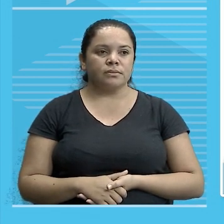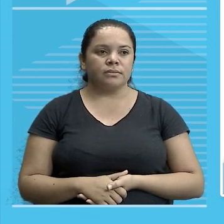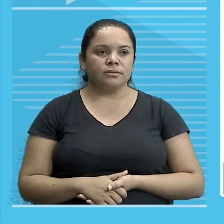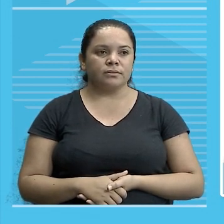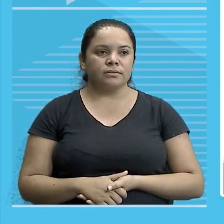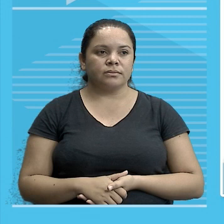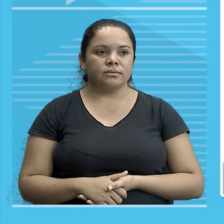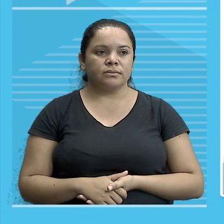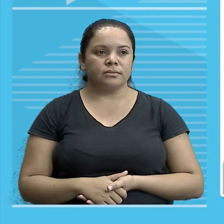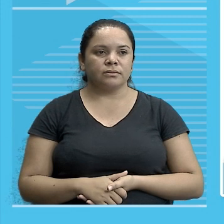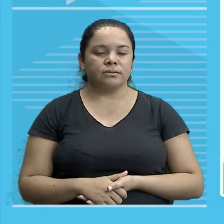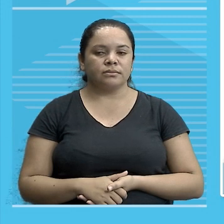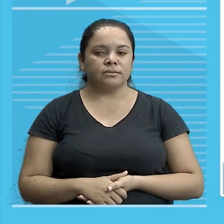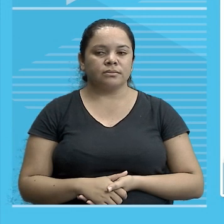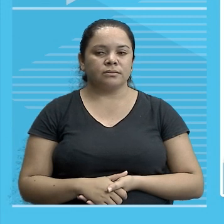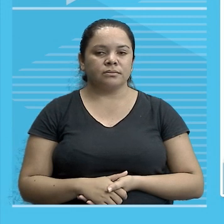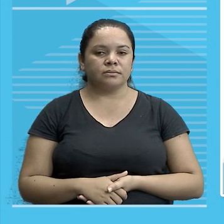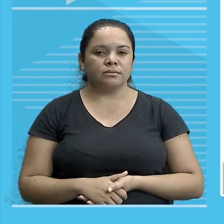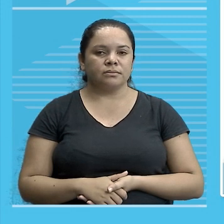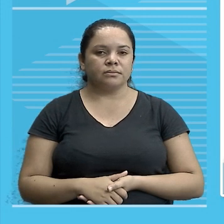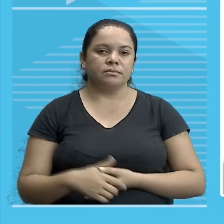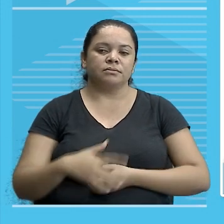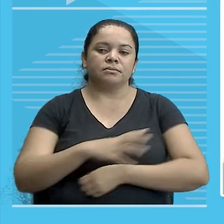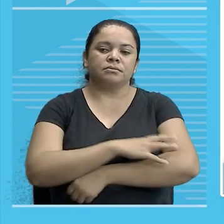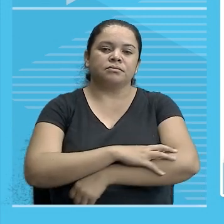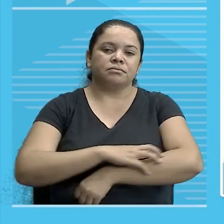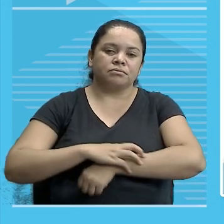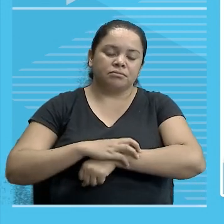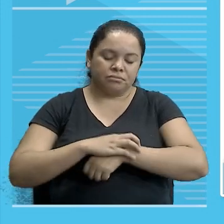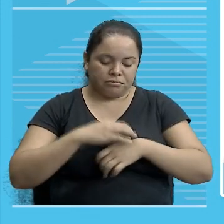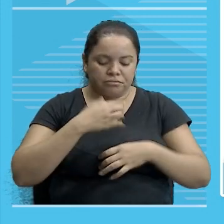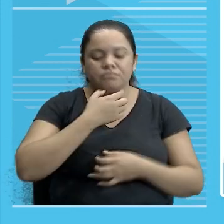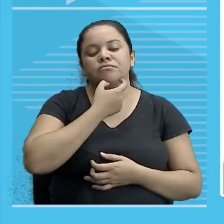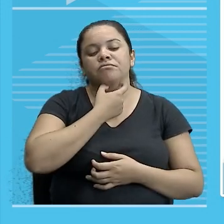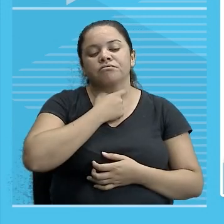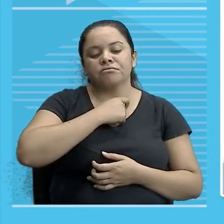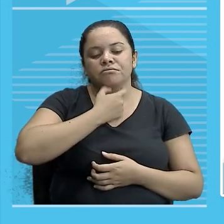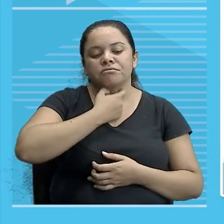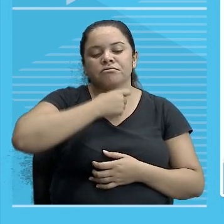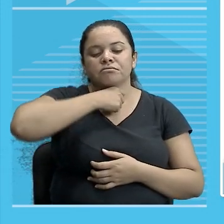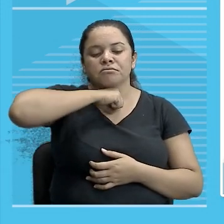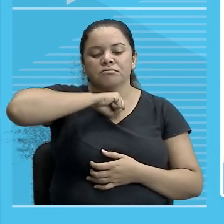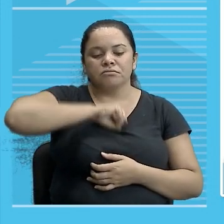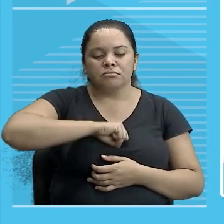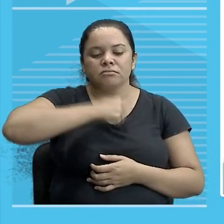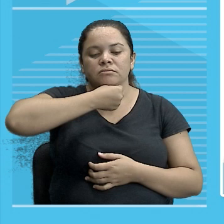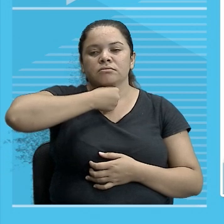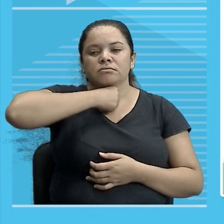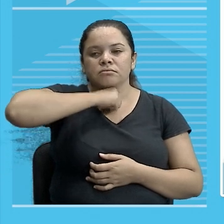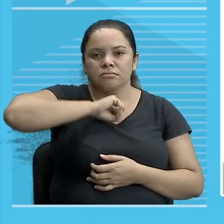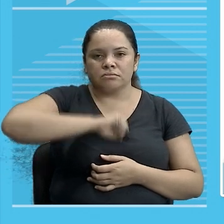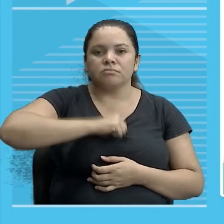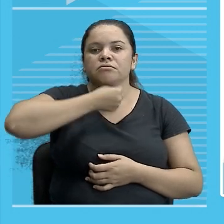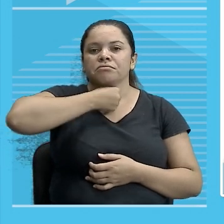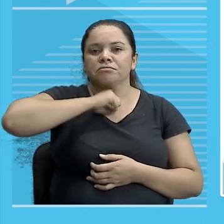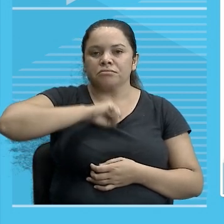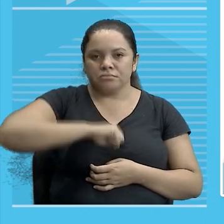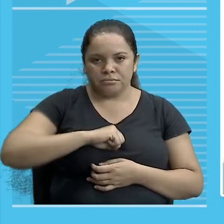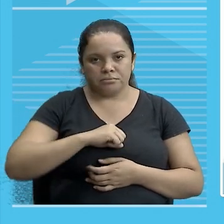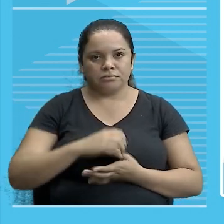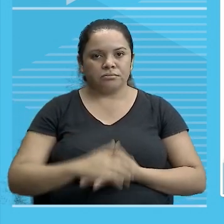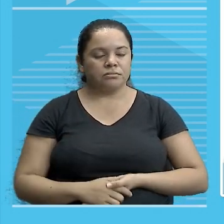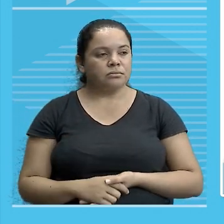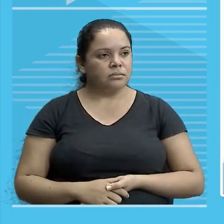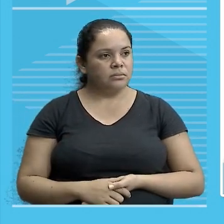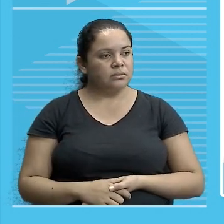seu estômago. Por quê? Porque a musculatura do esôfago, ele vai empurrar o alimento até o estômago. Musculatura lisa,